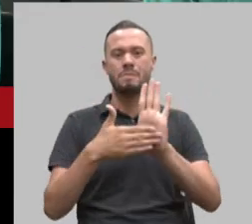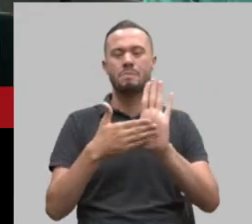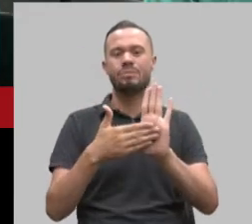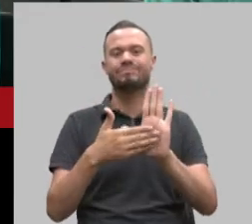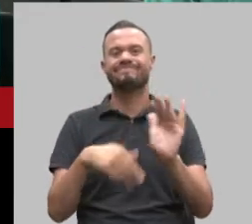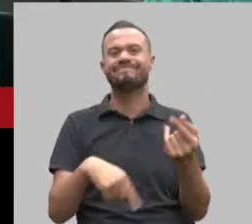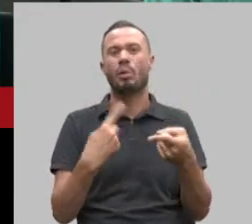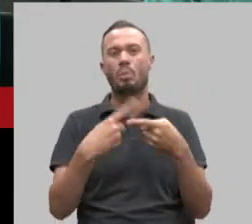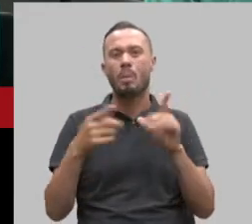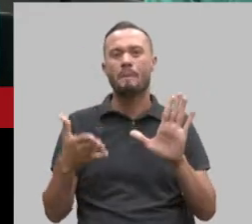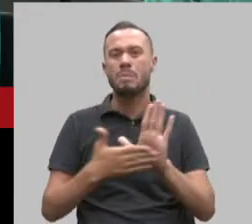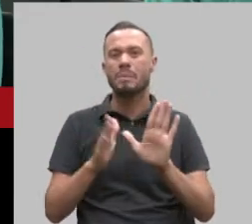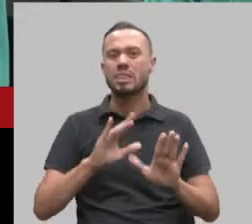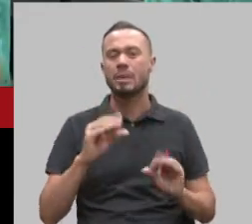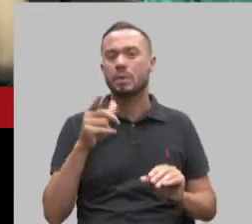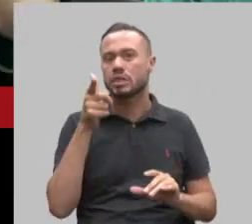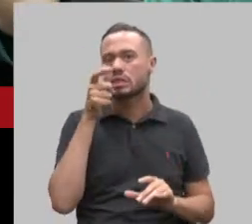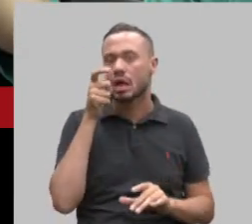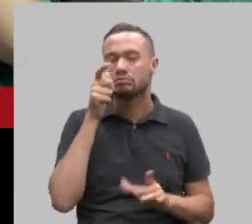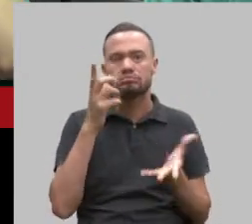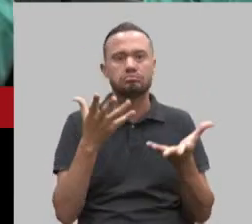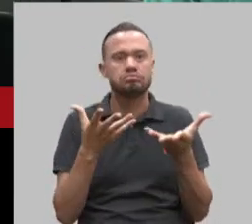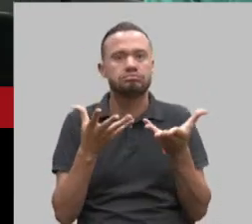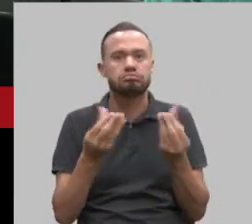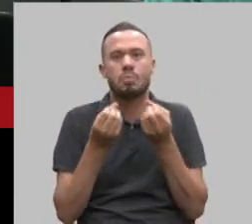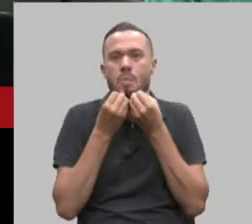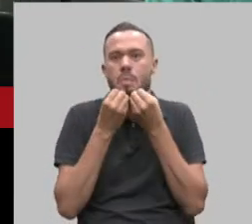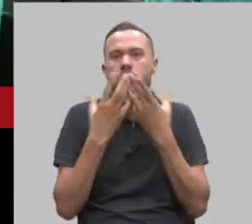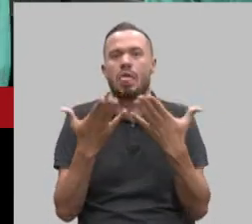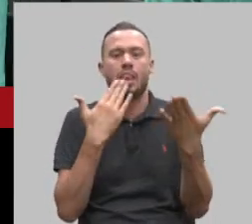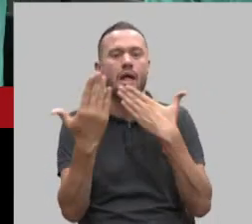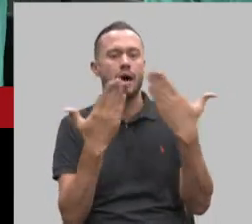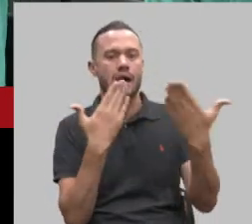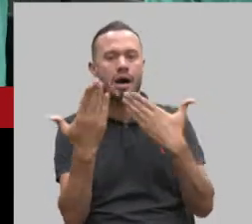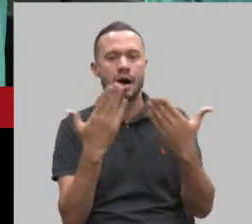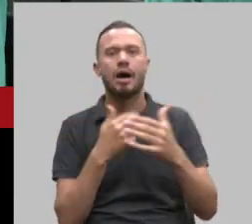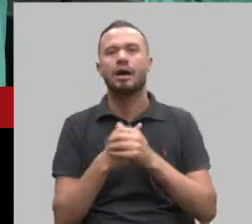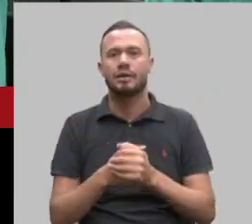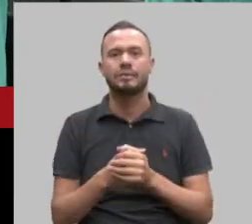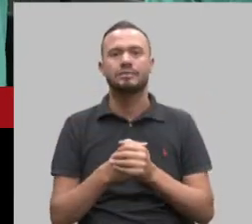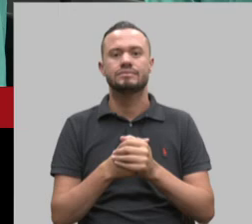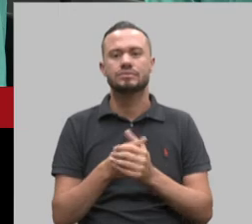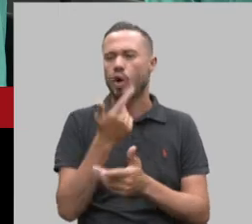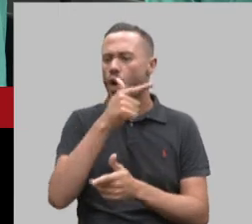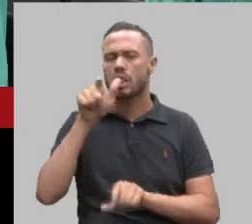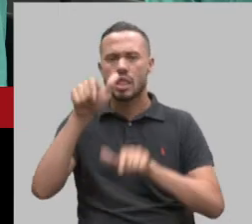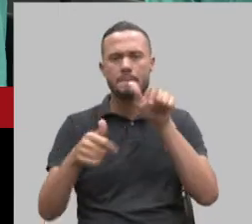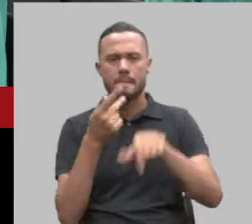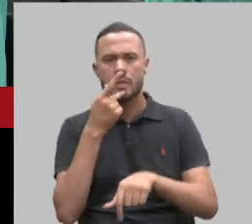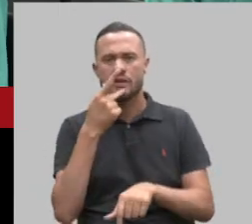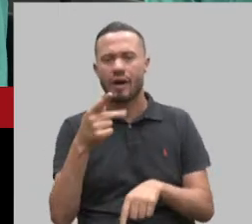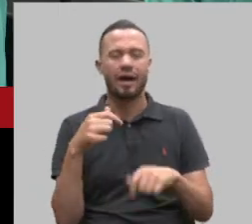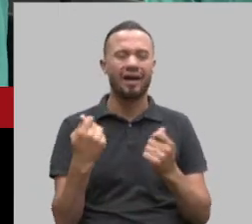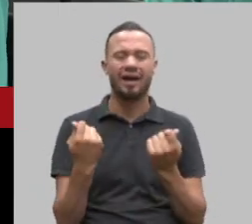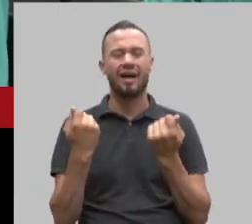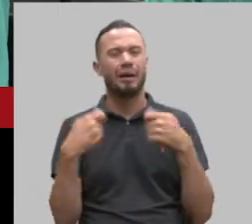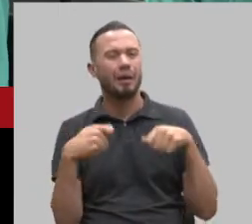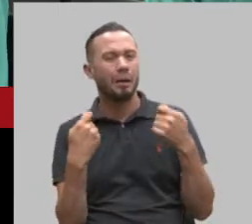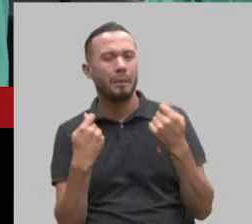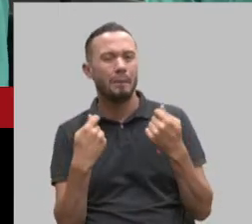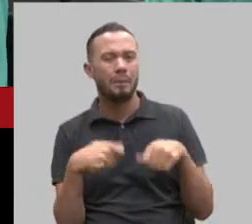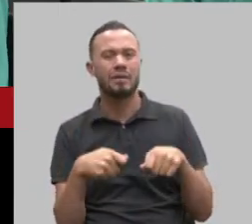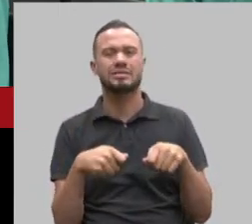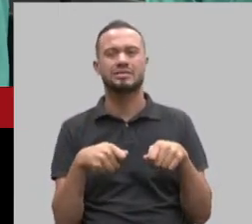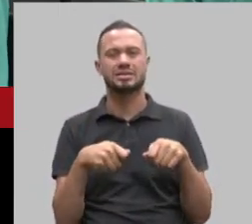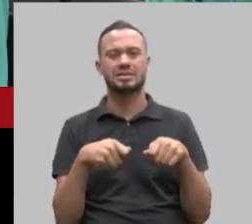proposta muito interessante uma proposta muito boa a ser debatida E como eles disseram que não é não seria necessário eh capacitar